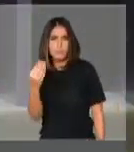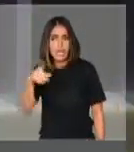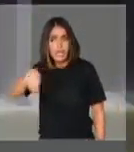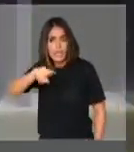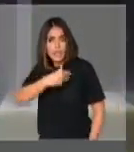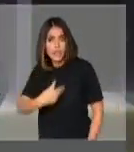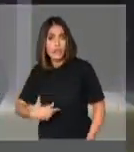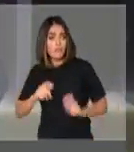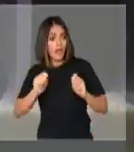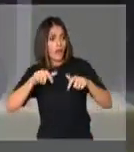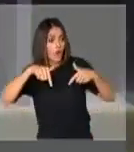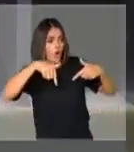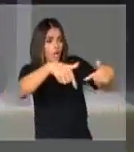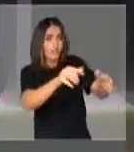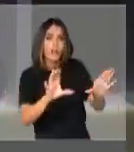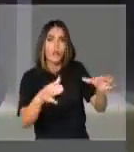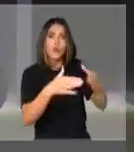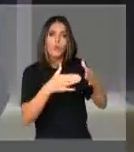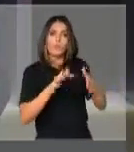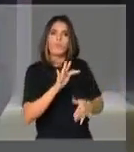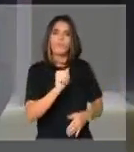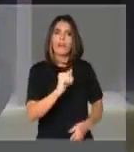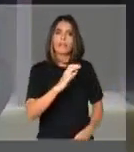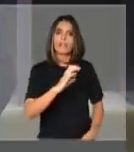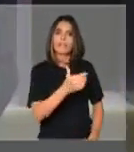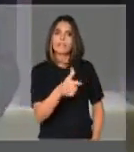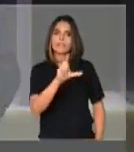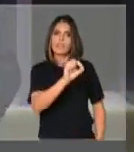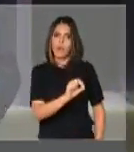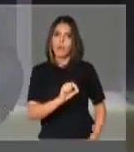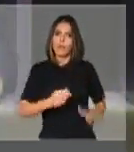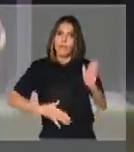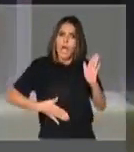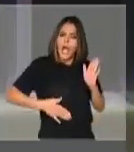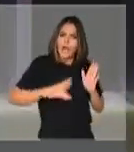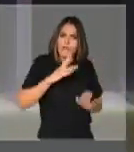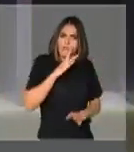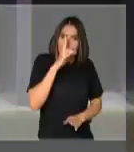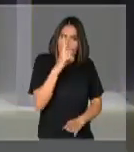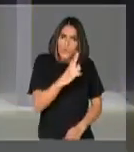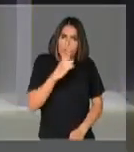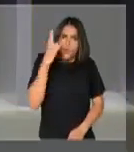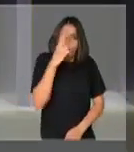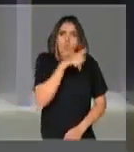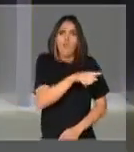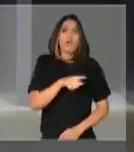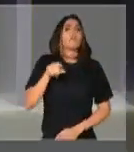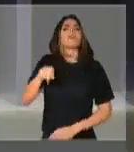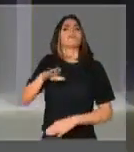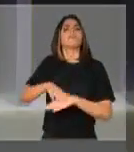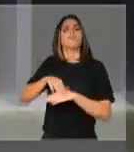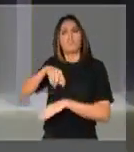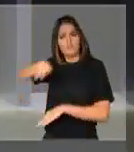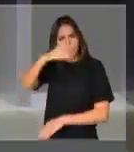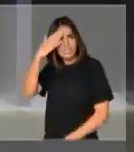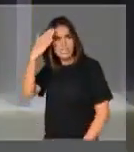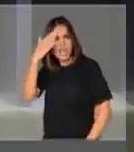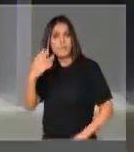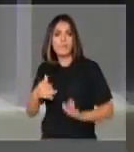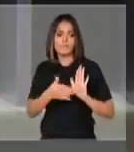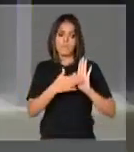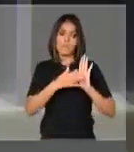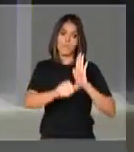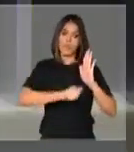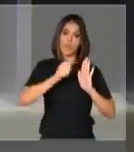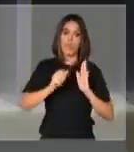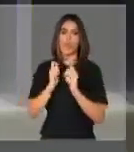as facções? É de conhecimento da população que a reforma da Previdência prevê uma economia de